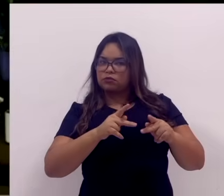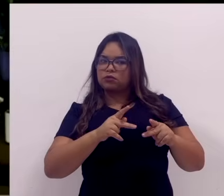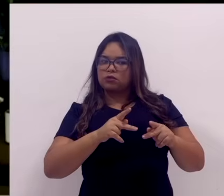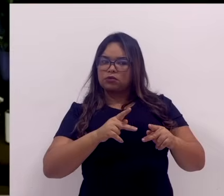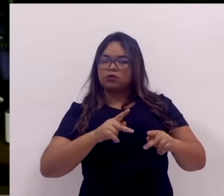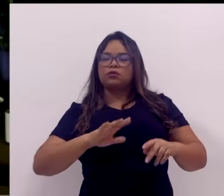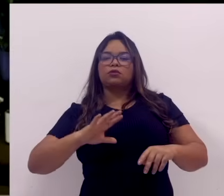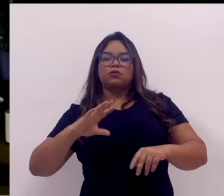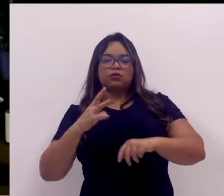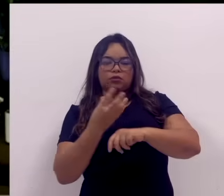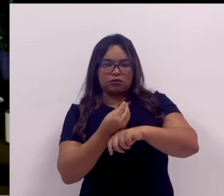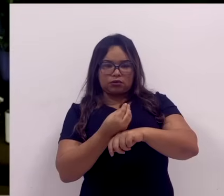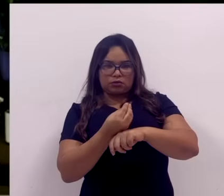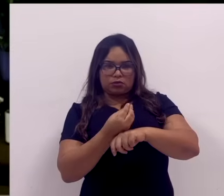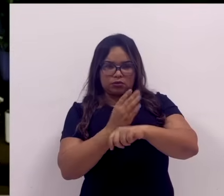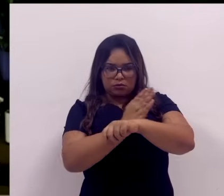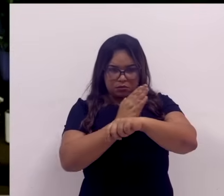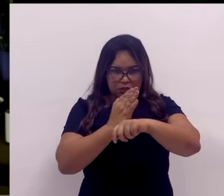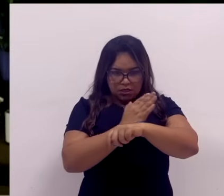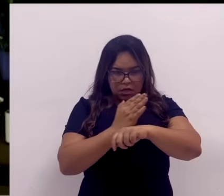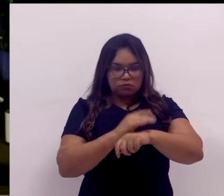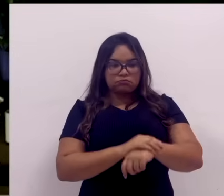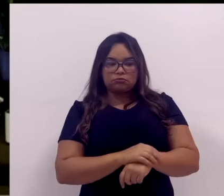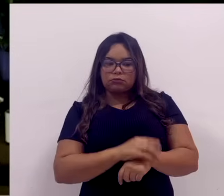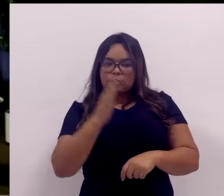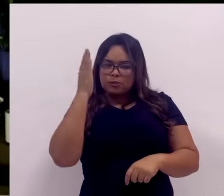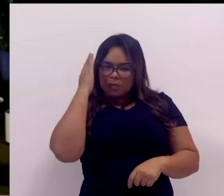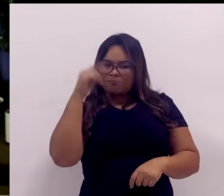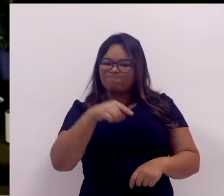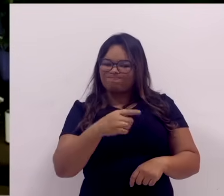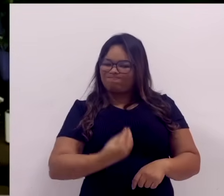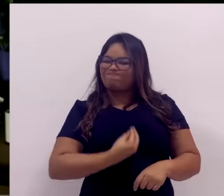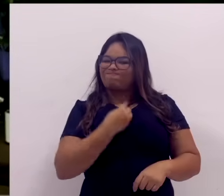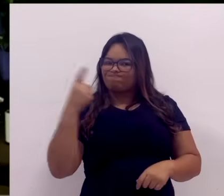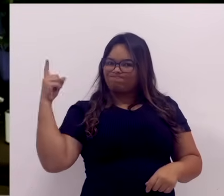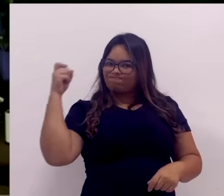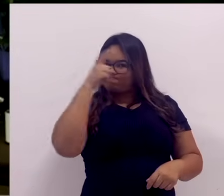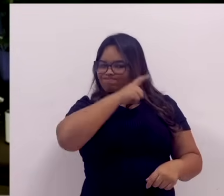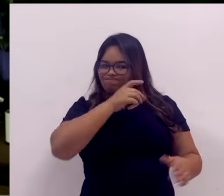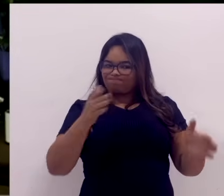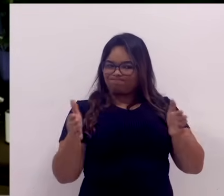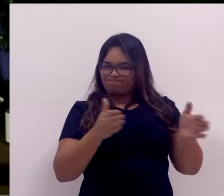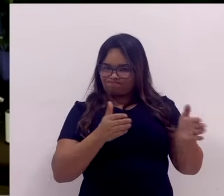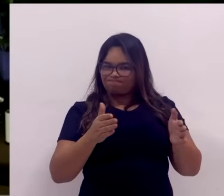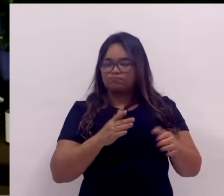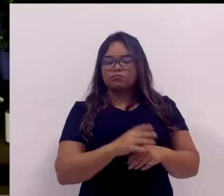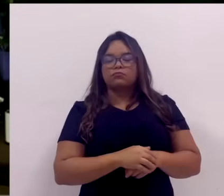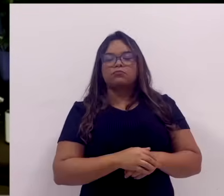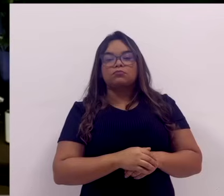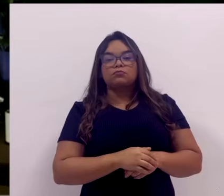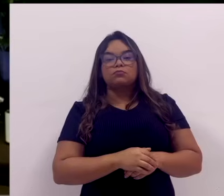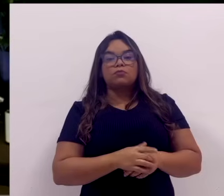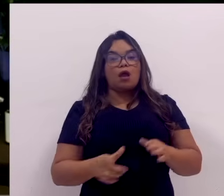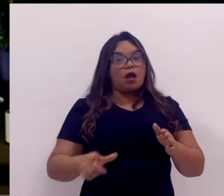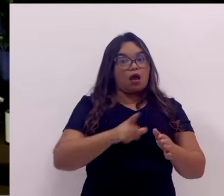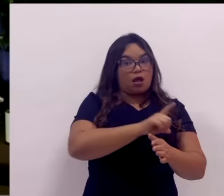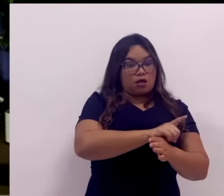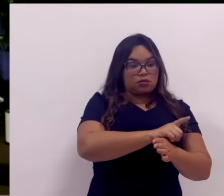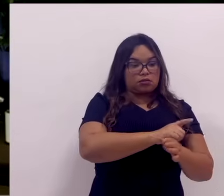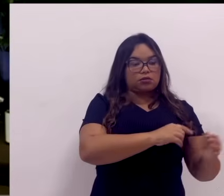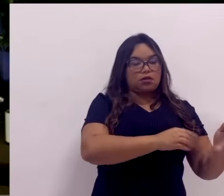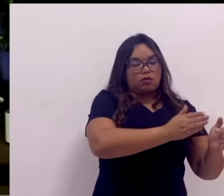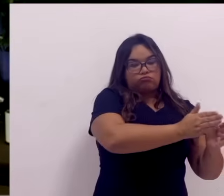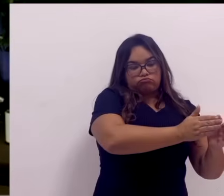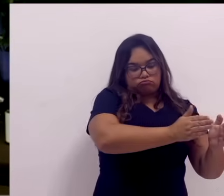e pobreza, assim que estavam passando por tempos difíceis. A igreja primitiva cresceu rapidamente e as coisas iam muito